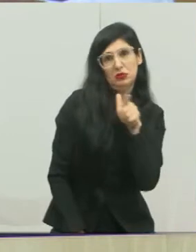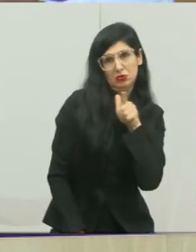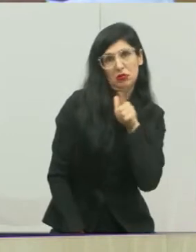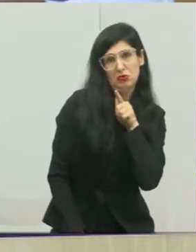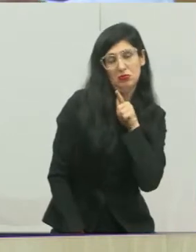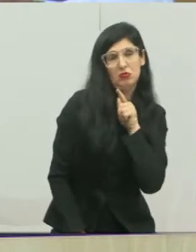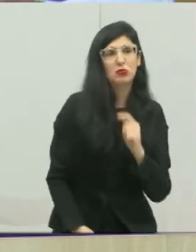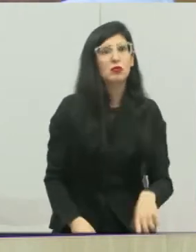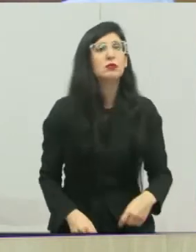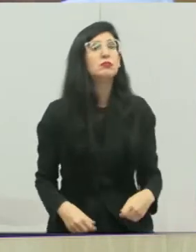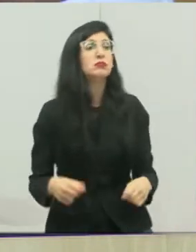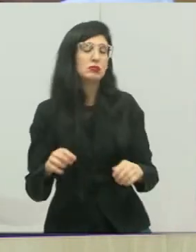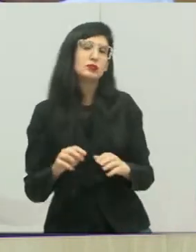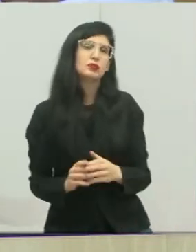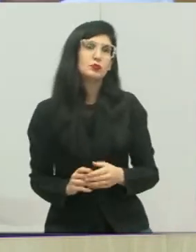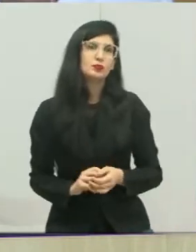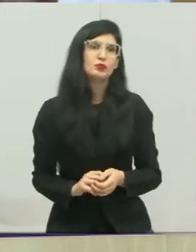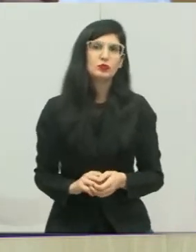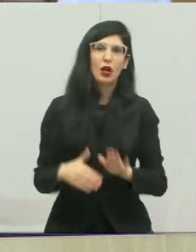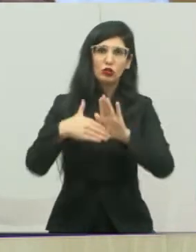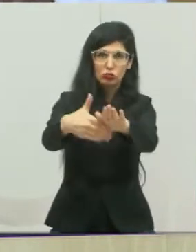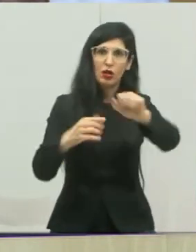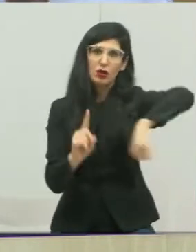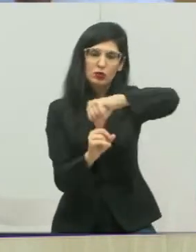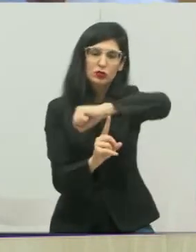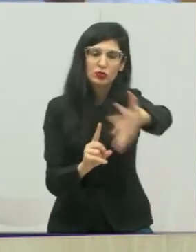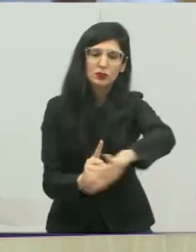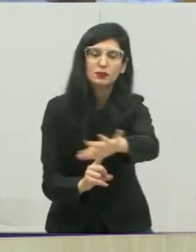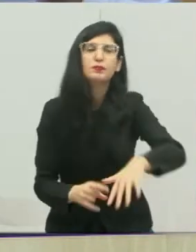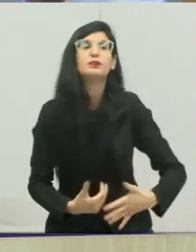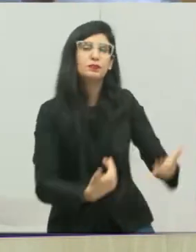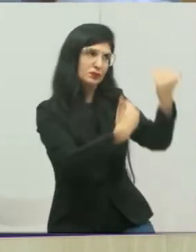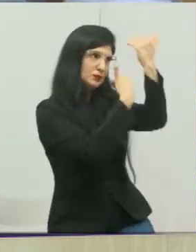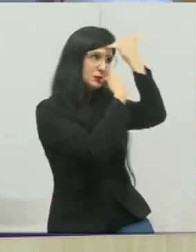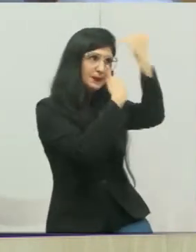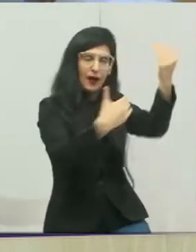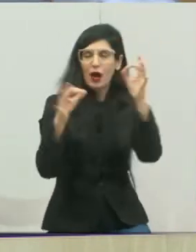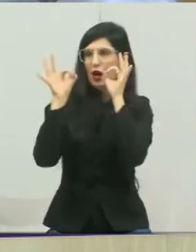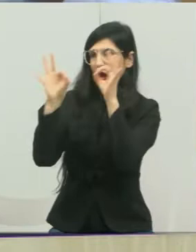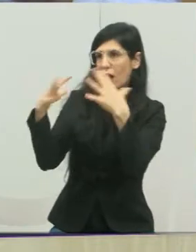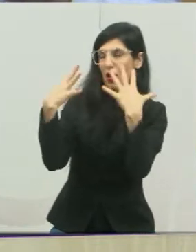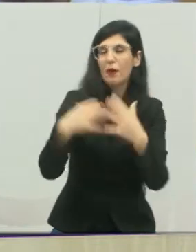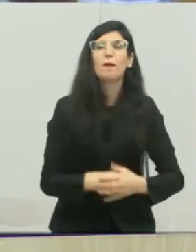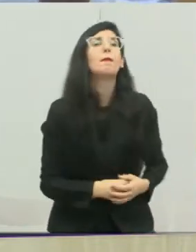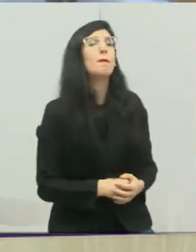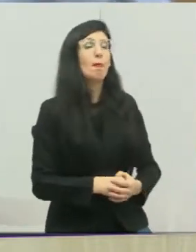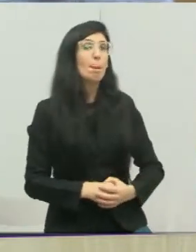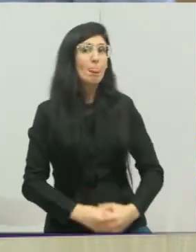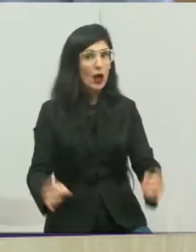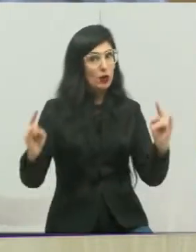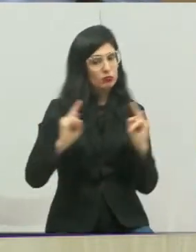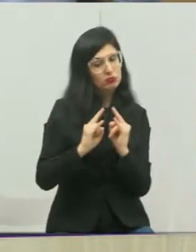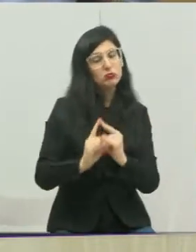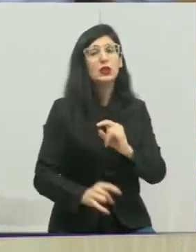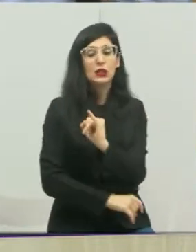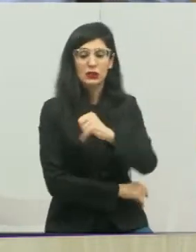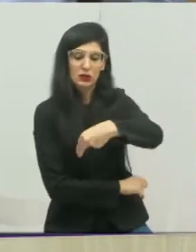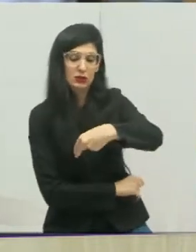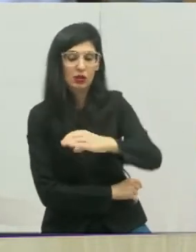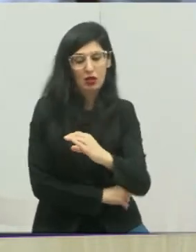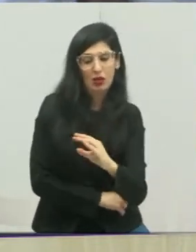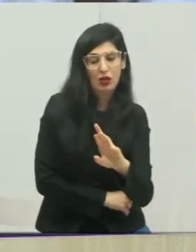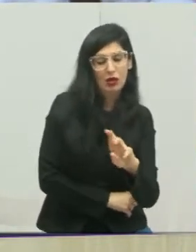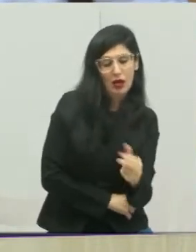cuidado pela comunidade. Por fim, agradecemos a atenção da Superintendência do INCRA à solicitação formulada